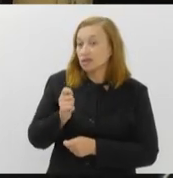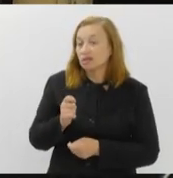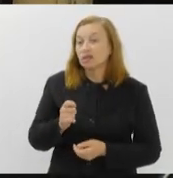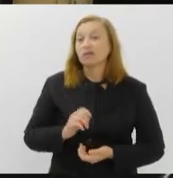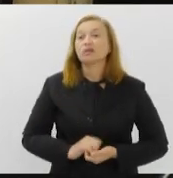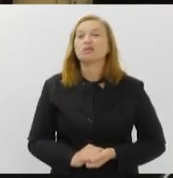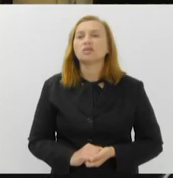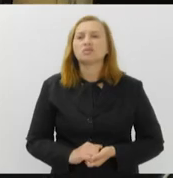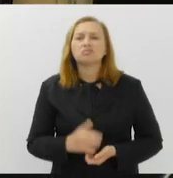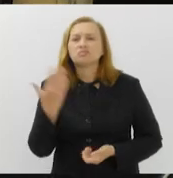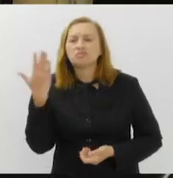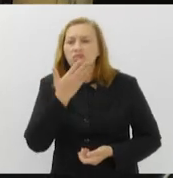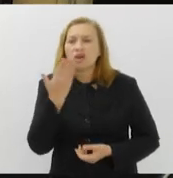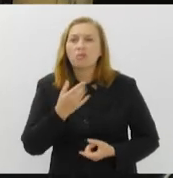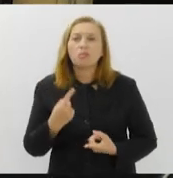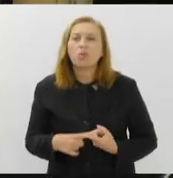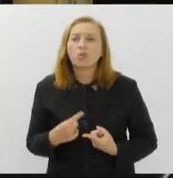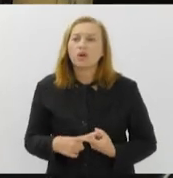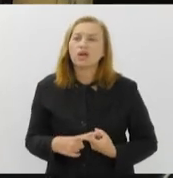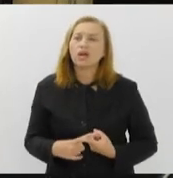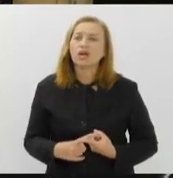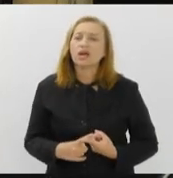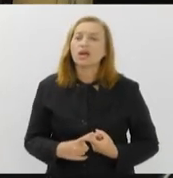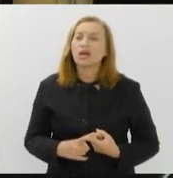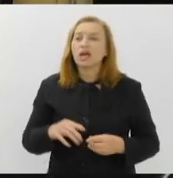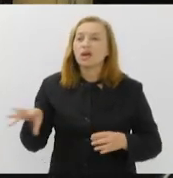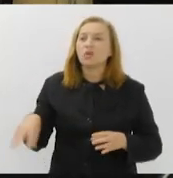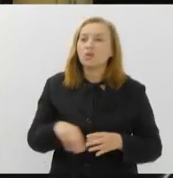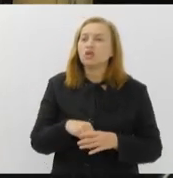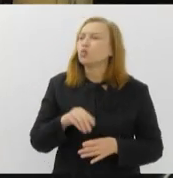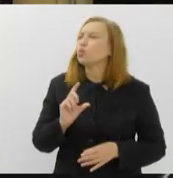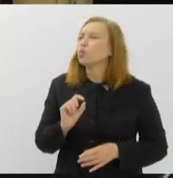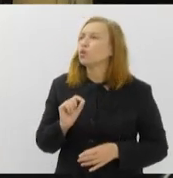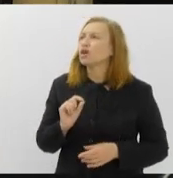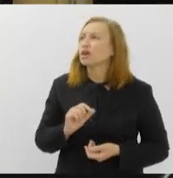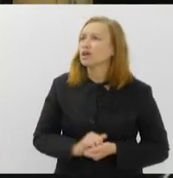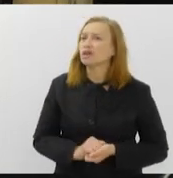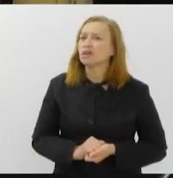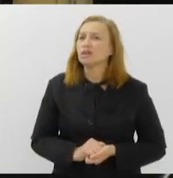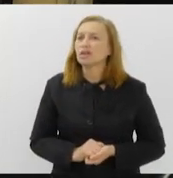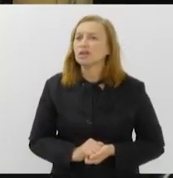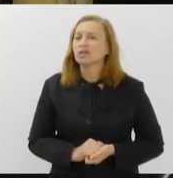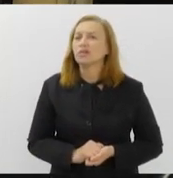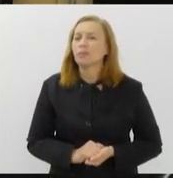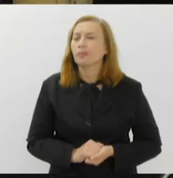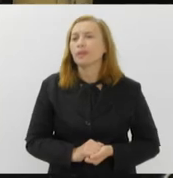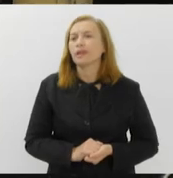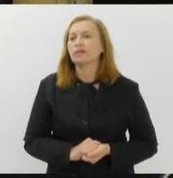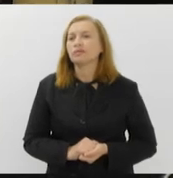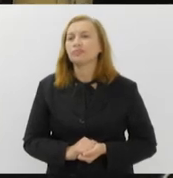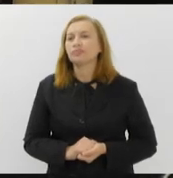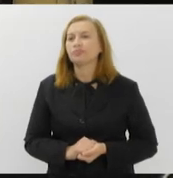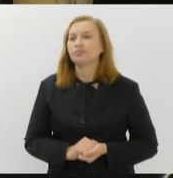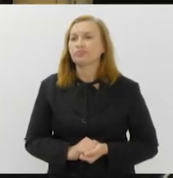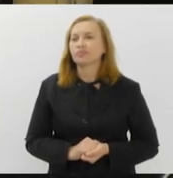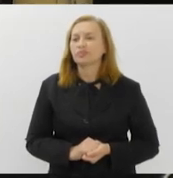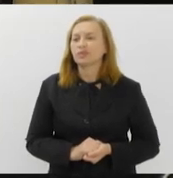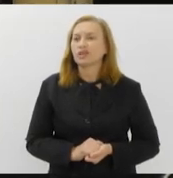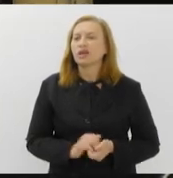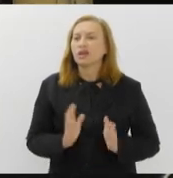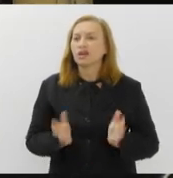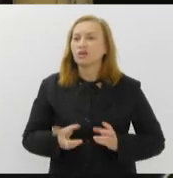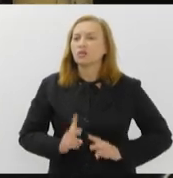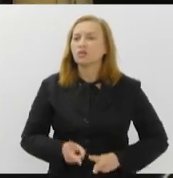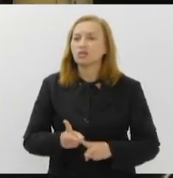invisibilizado, principalmente porque é colocado enquanto é visto enquanto uma continuidade de